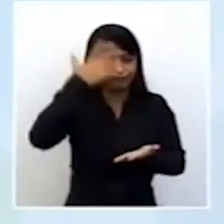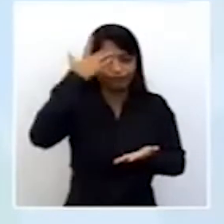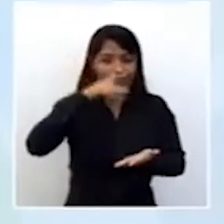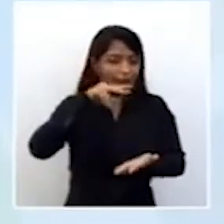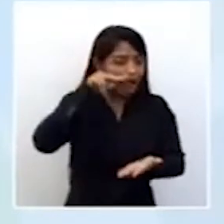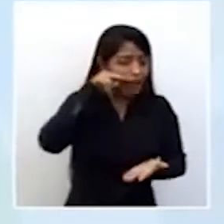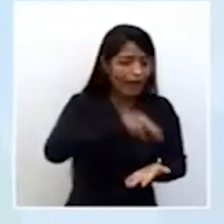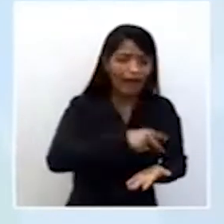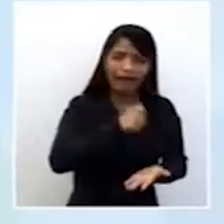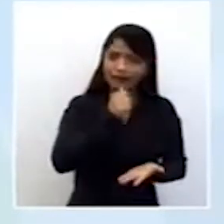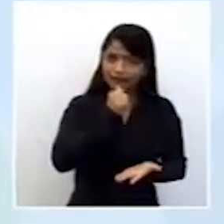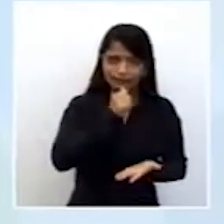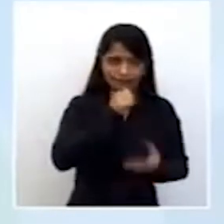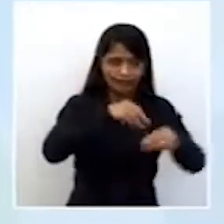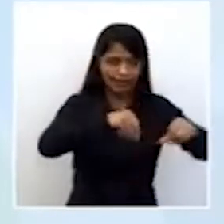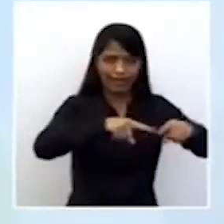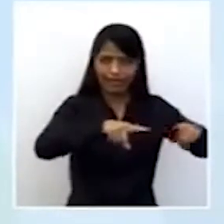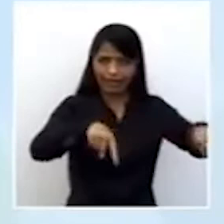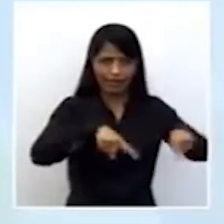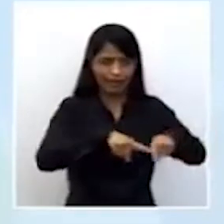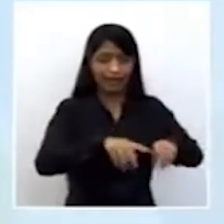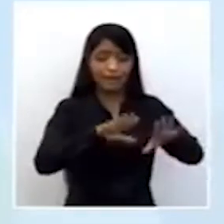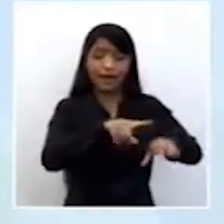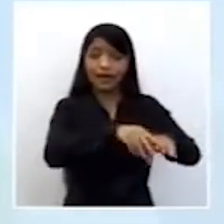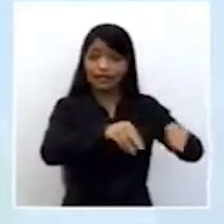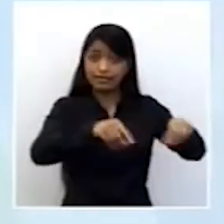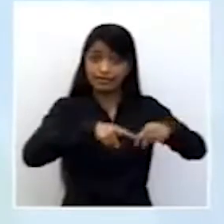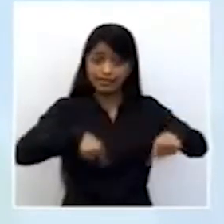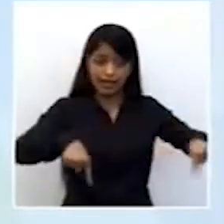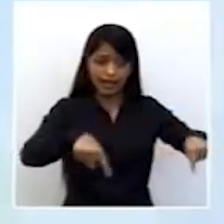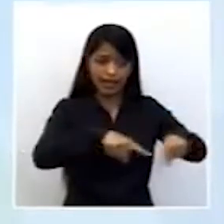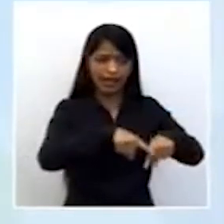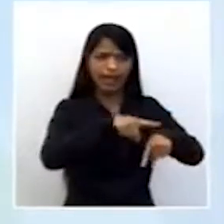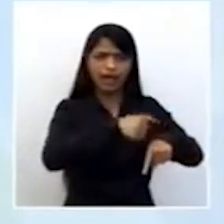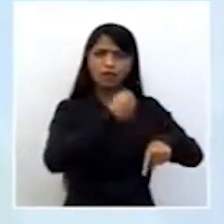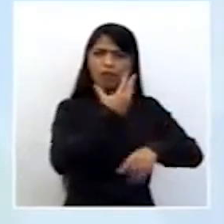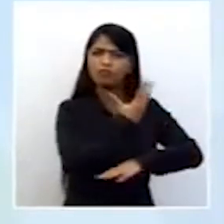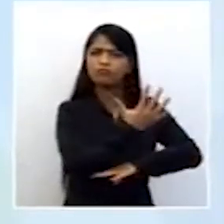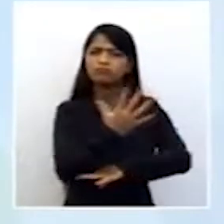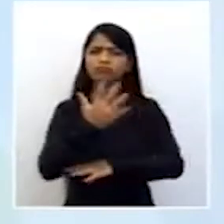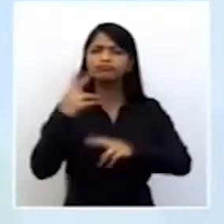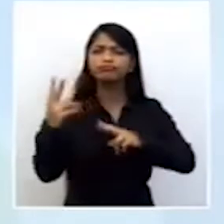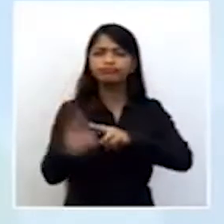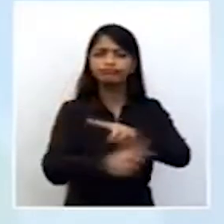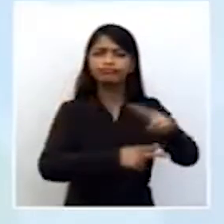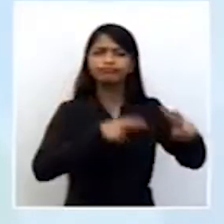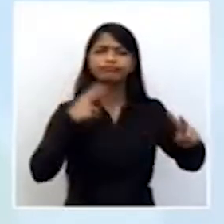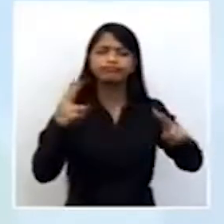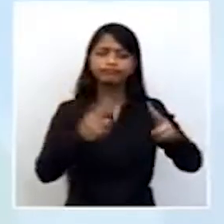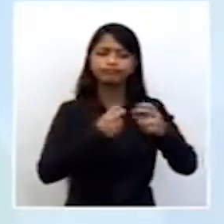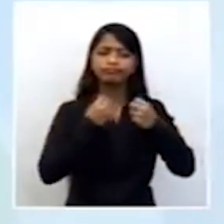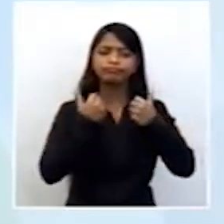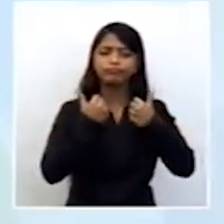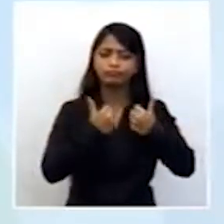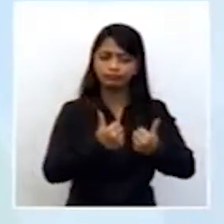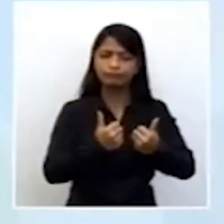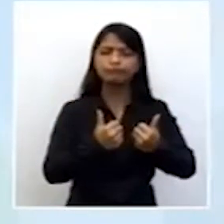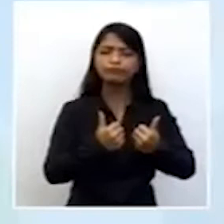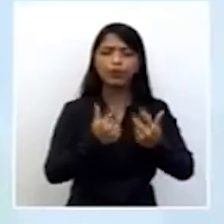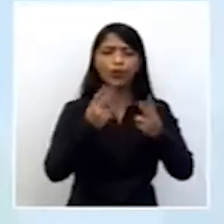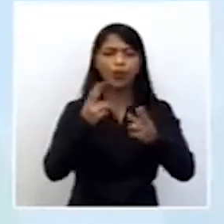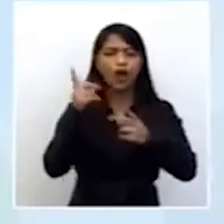vimos. Contudo, a terra em si é de muitos bons ares, frescos e temperados, com os de entre Douro e